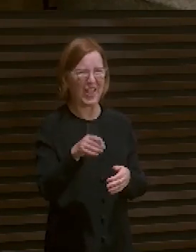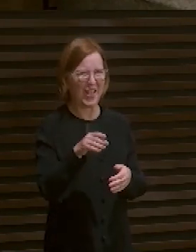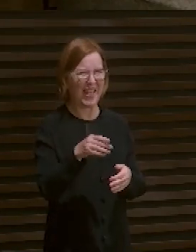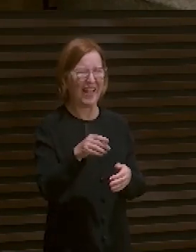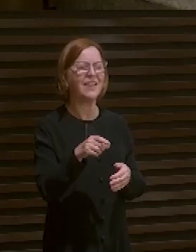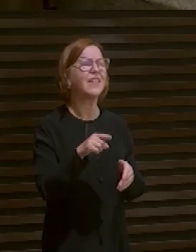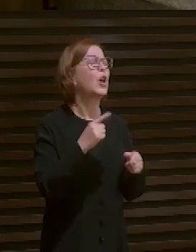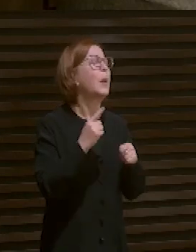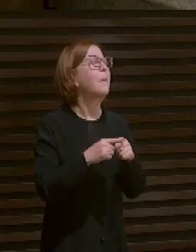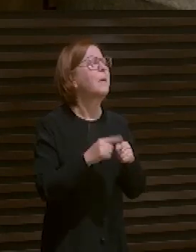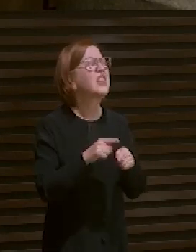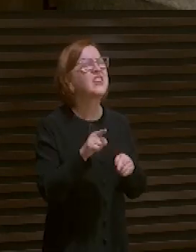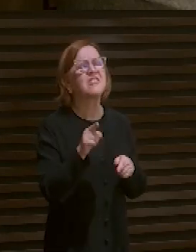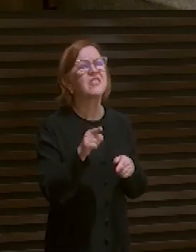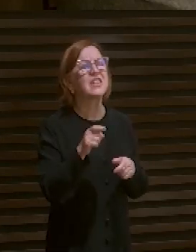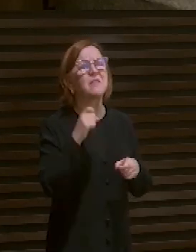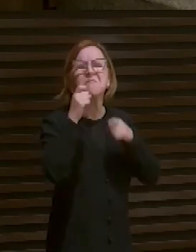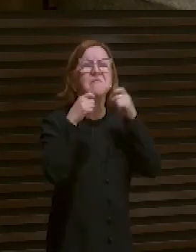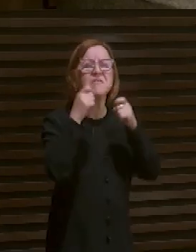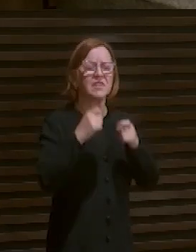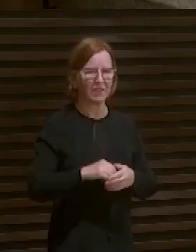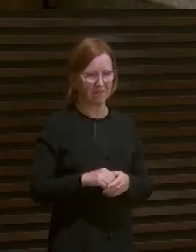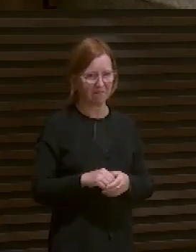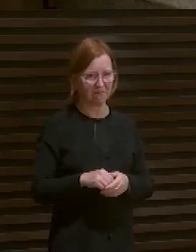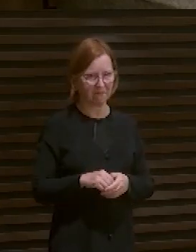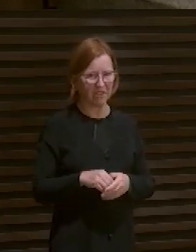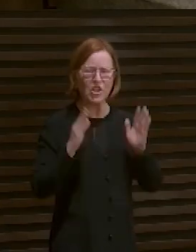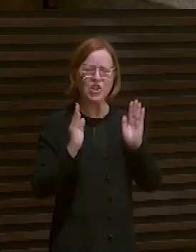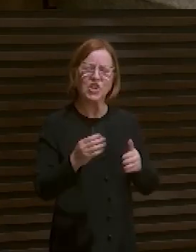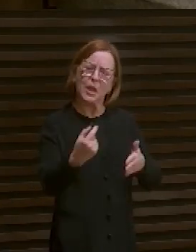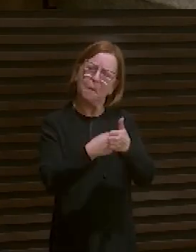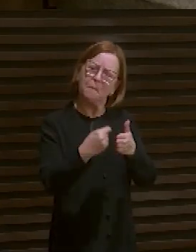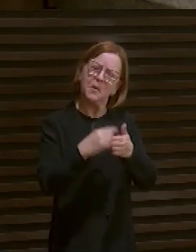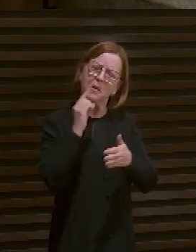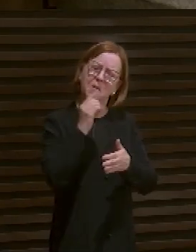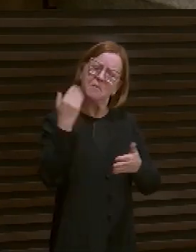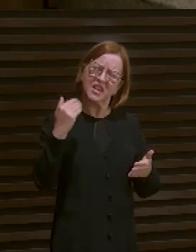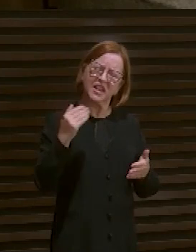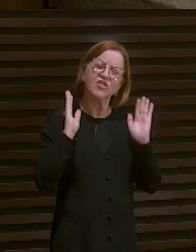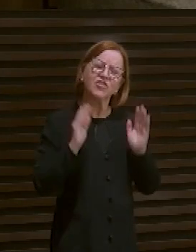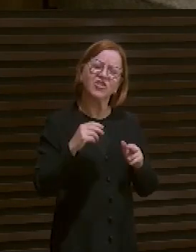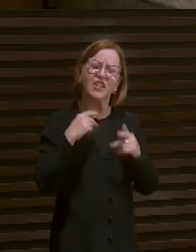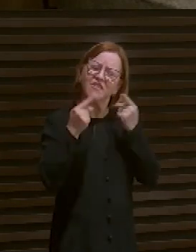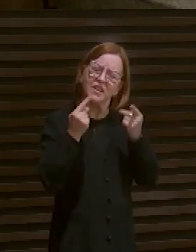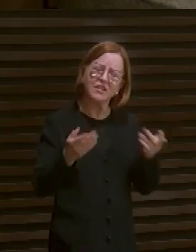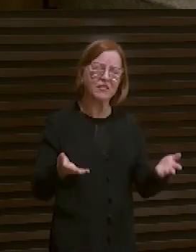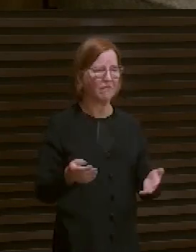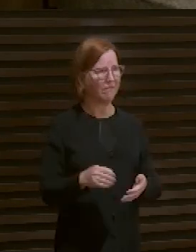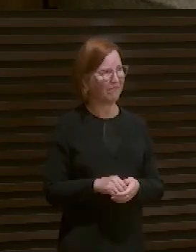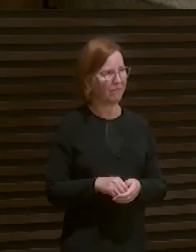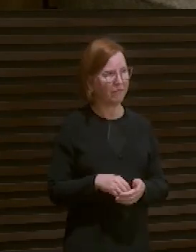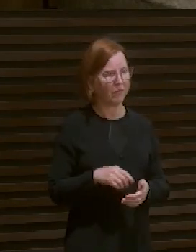Ele já... Por que o senhor não, a senhora não me perguntou domingo passado? Eu não lhe respondi? No